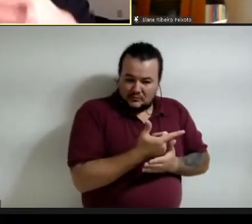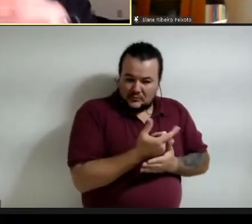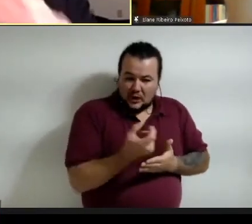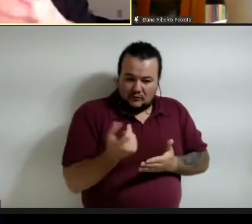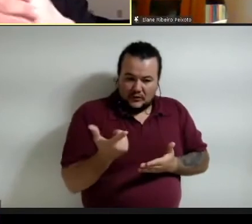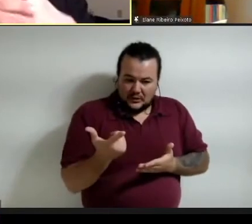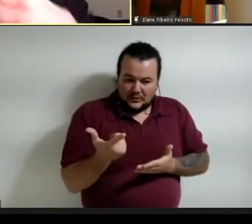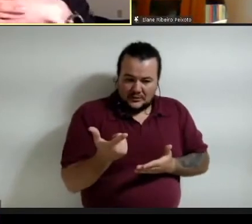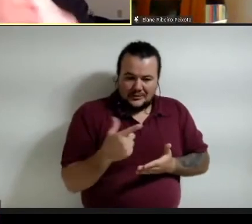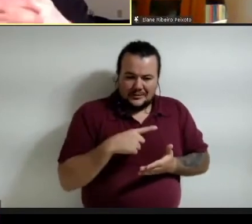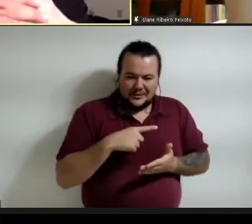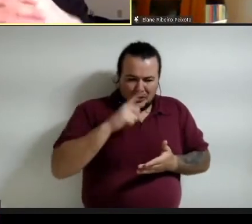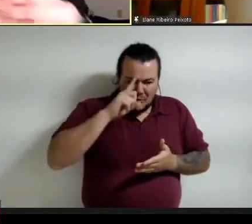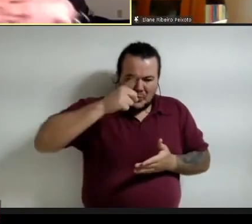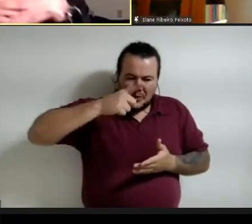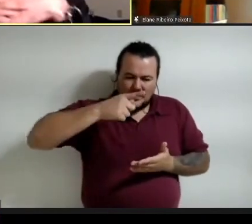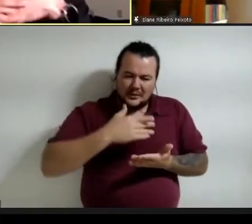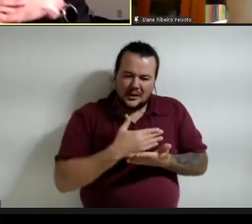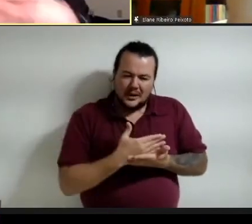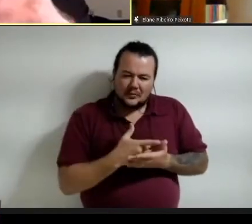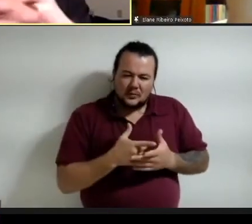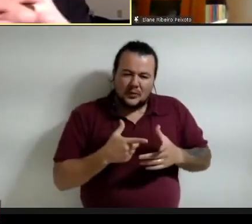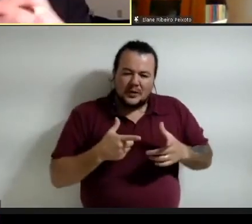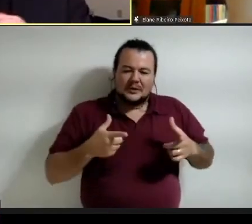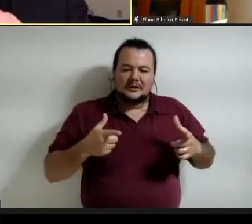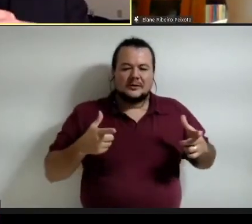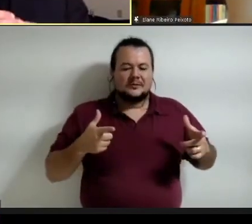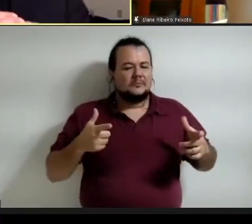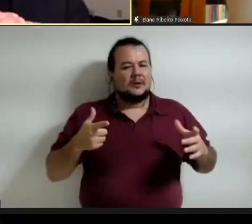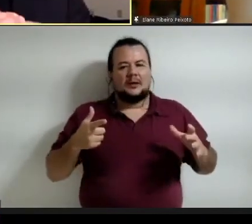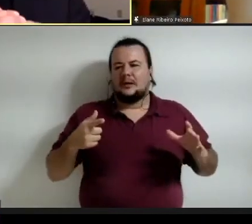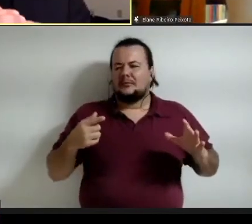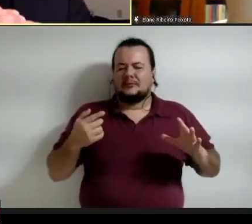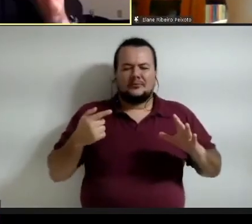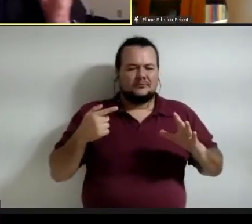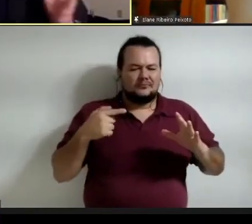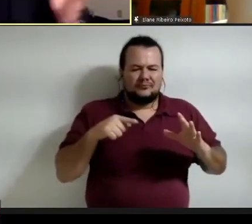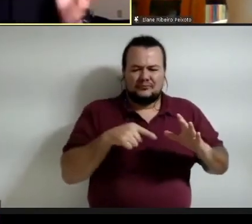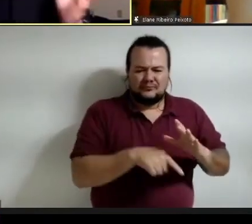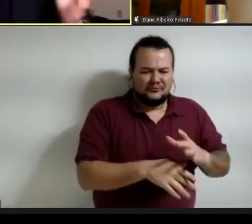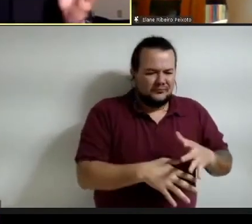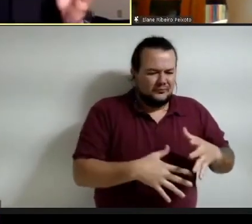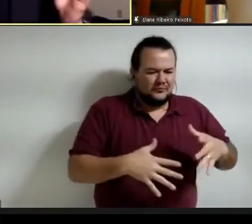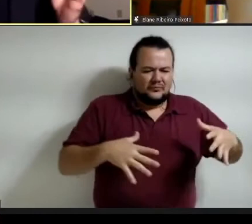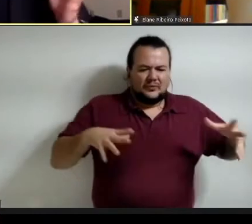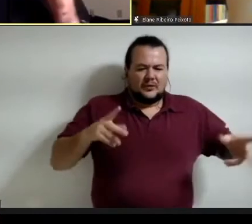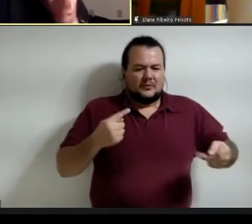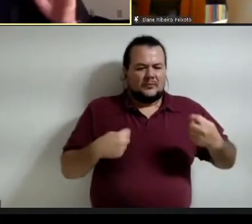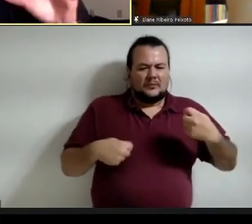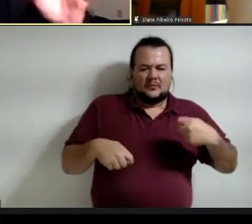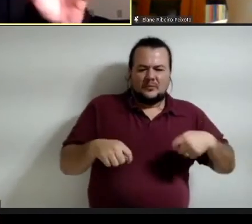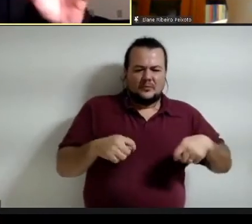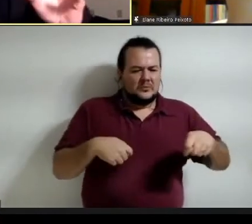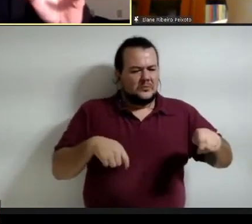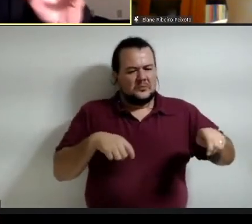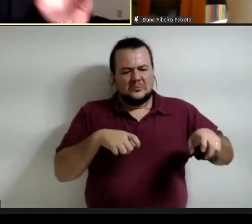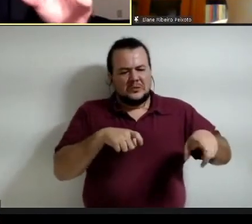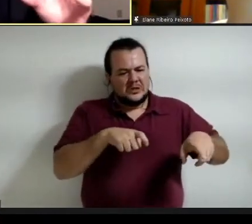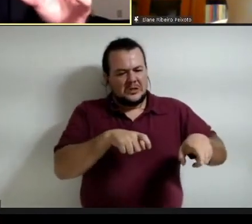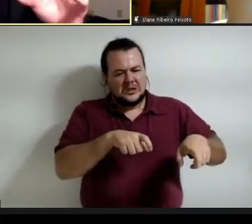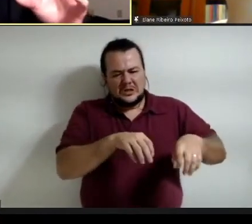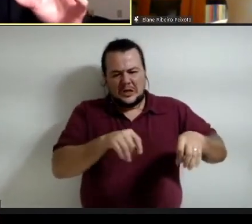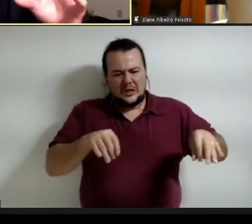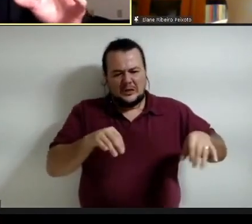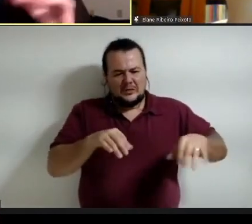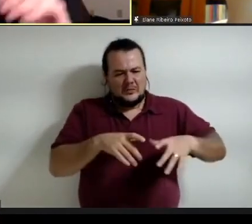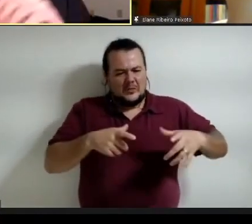linear, infinito da economia e da expansão territorial, você chega nos anos 70, quase não